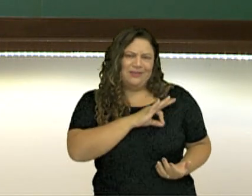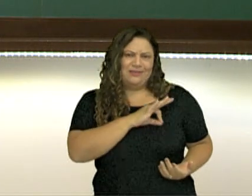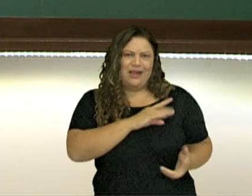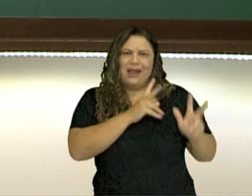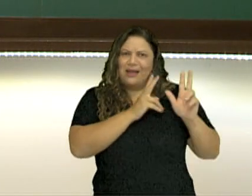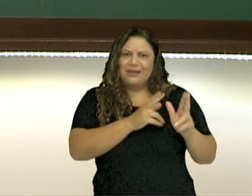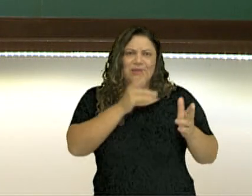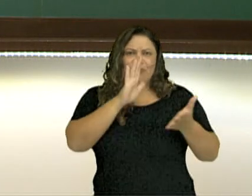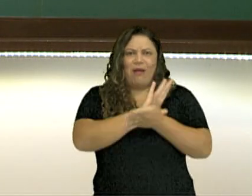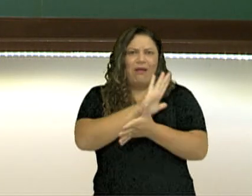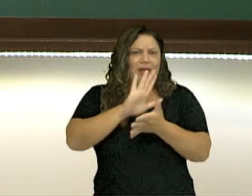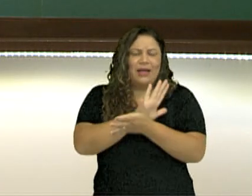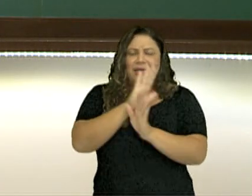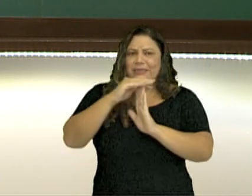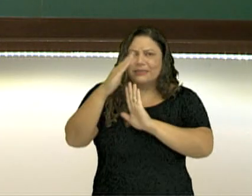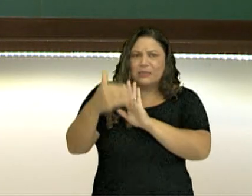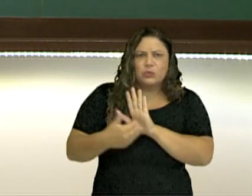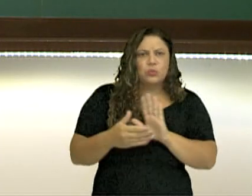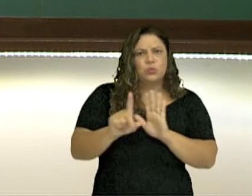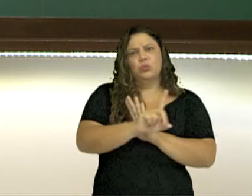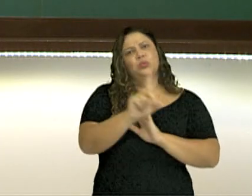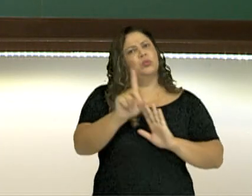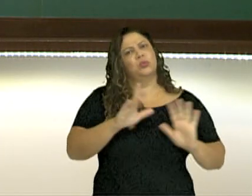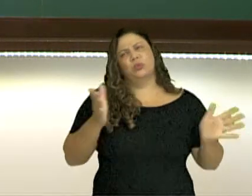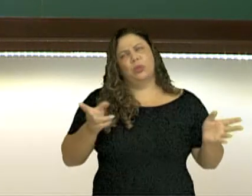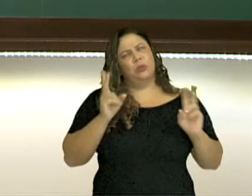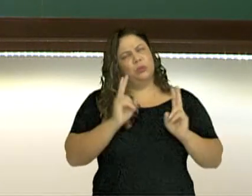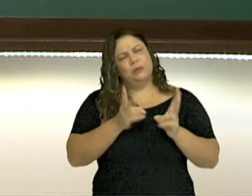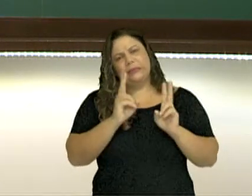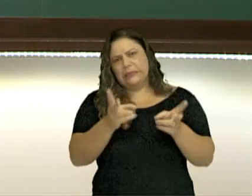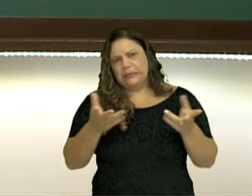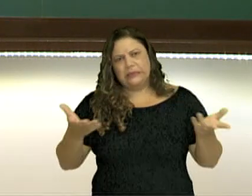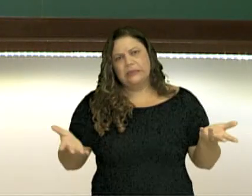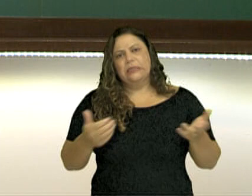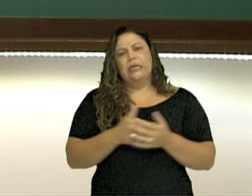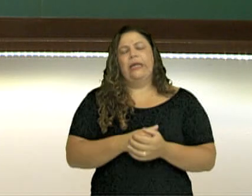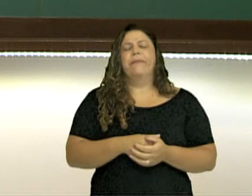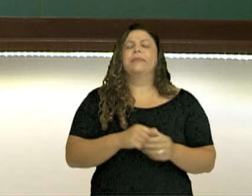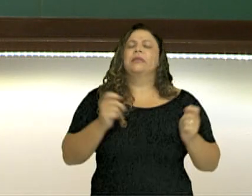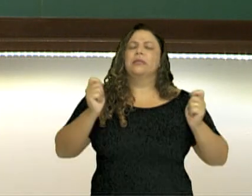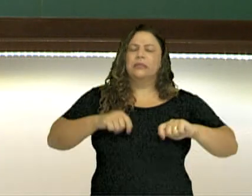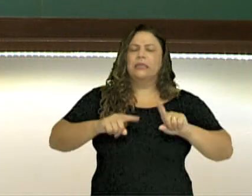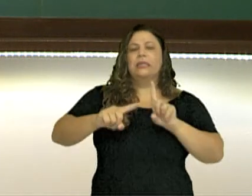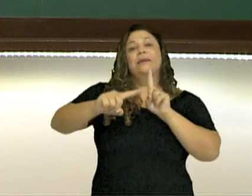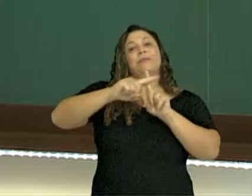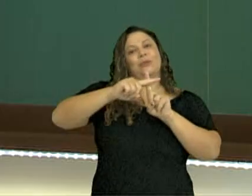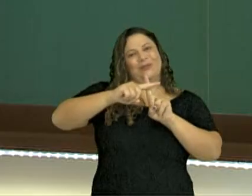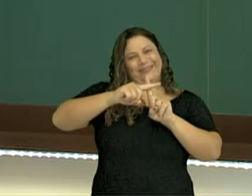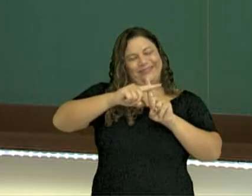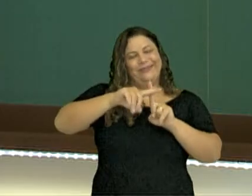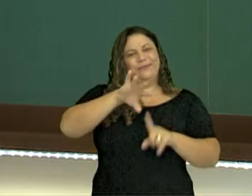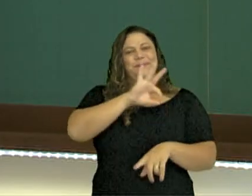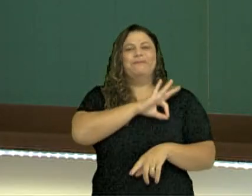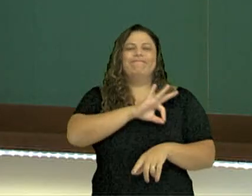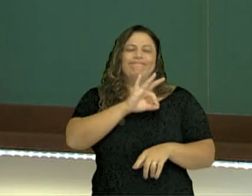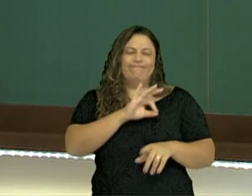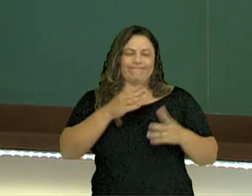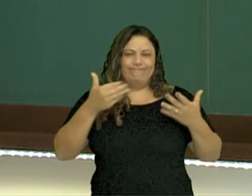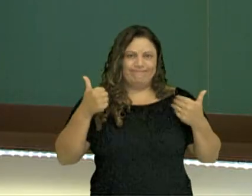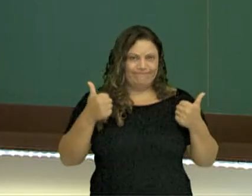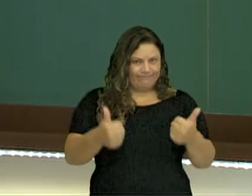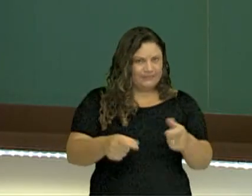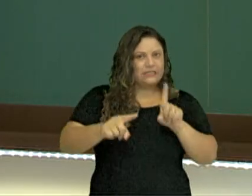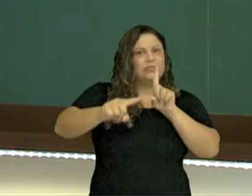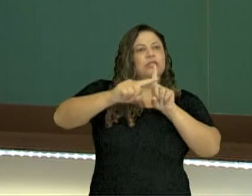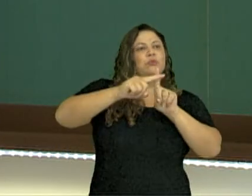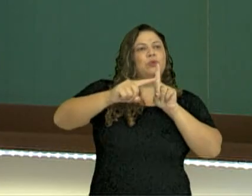que você gasta. Você tem que ter sempre, de preferência, um saldo positivo nisso, né? Esse saldo positivo